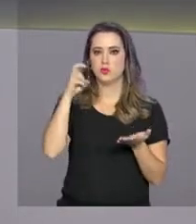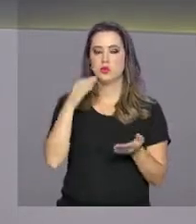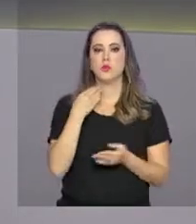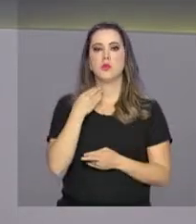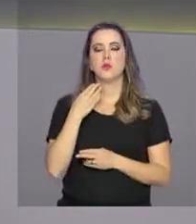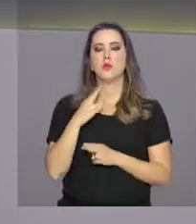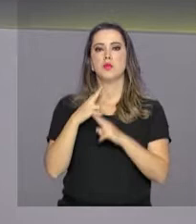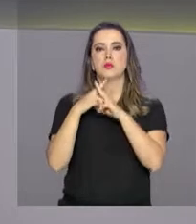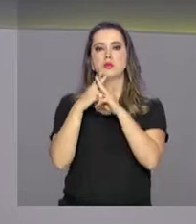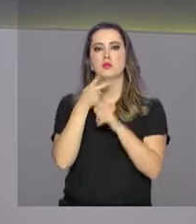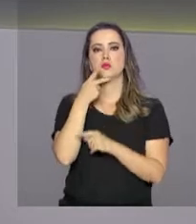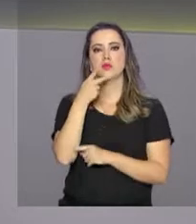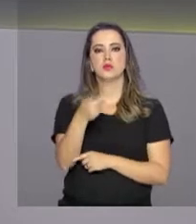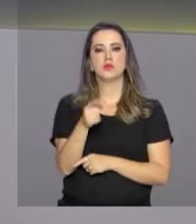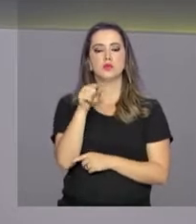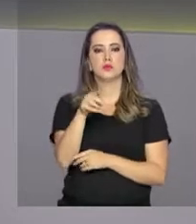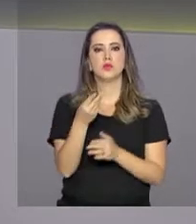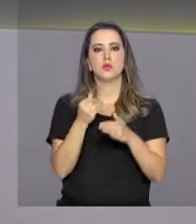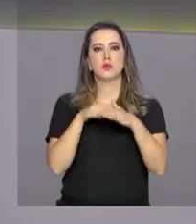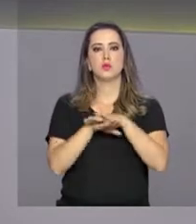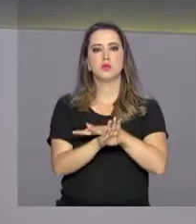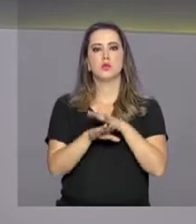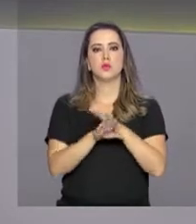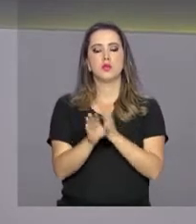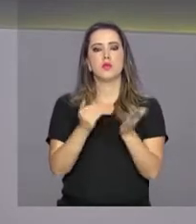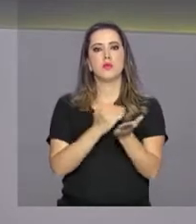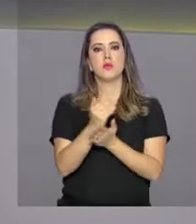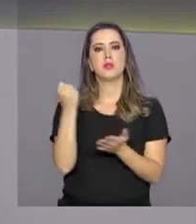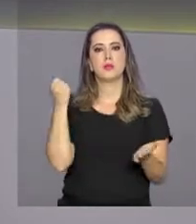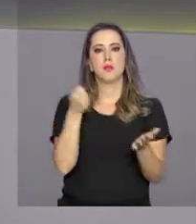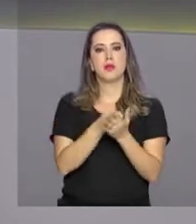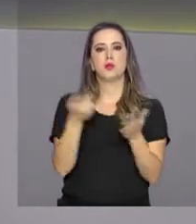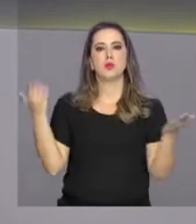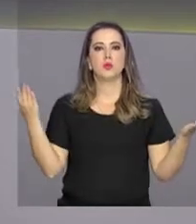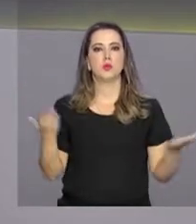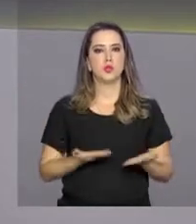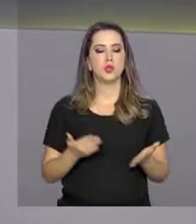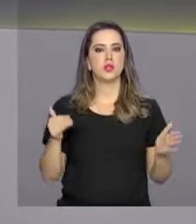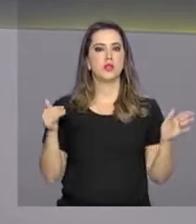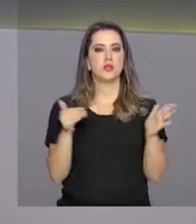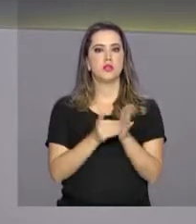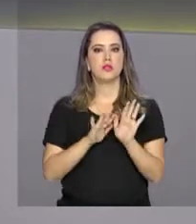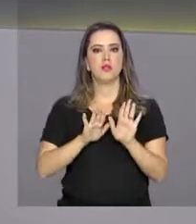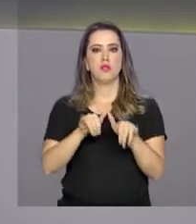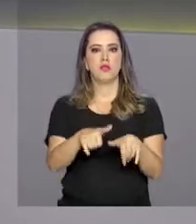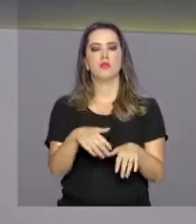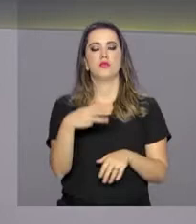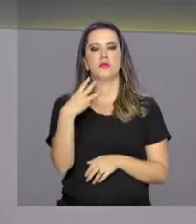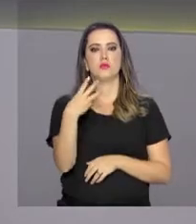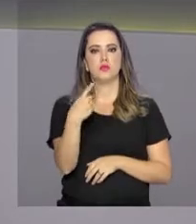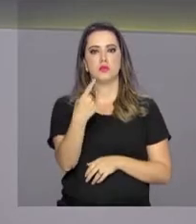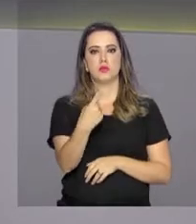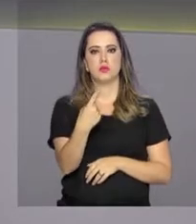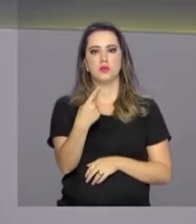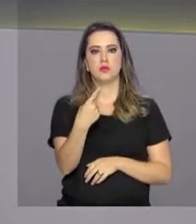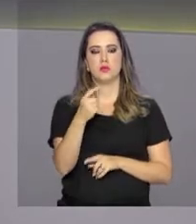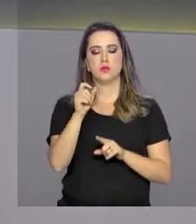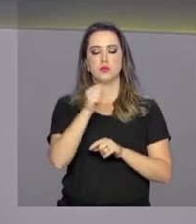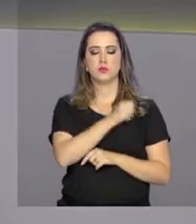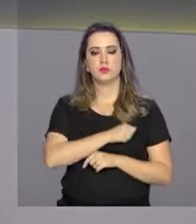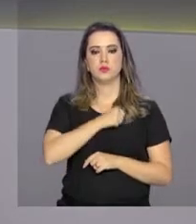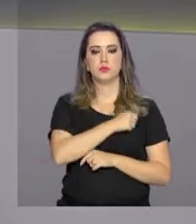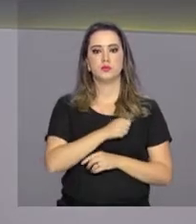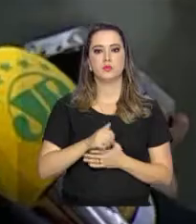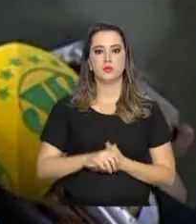Econômica Federal informou que os depósitos começam a ser feitos hoje e devem ser finalizados até o dia 31 de